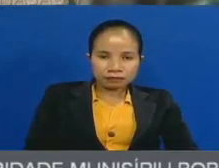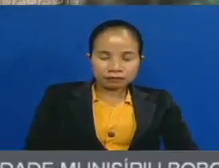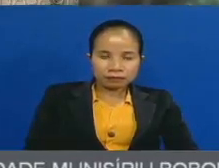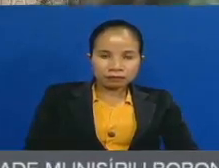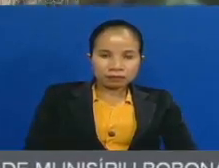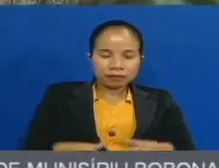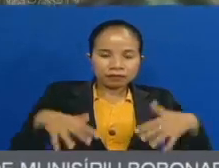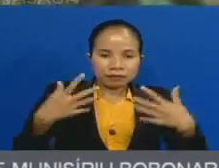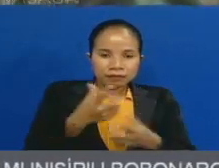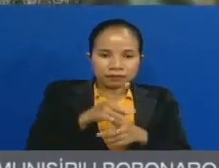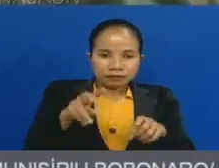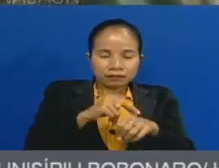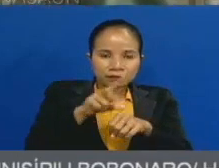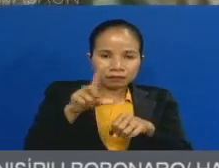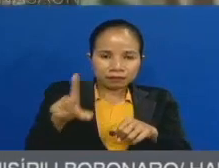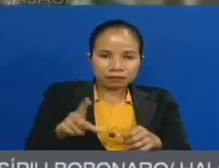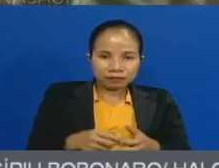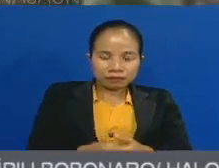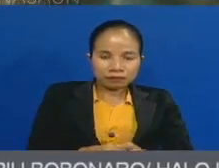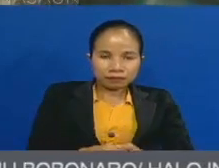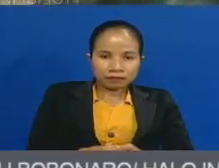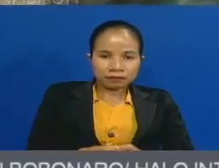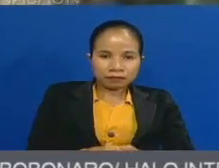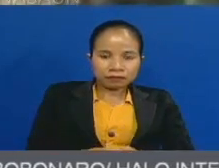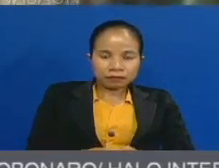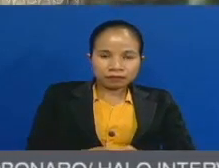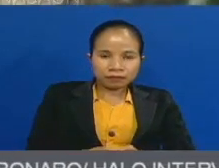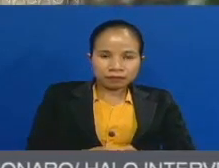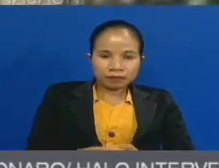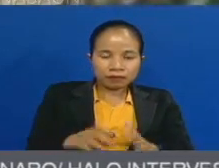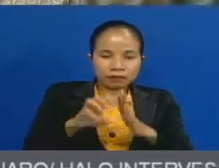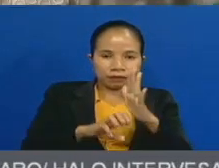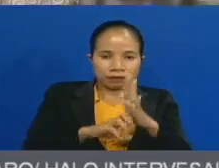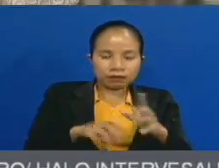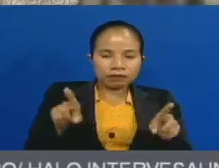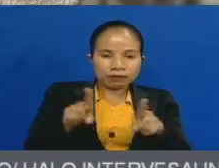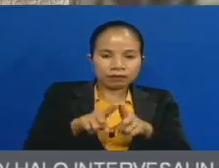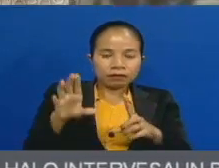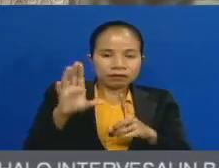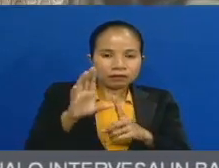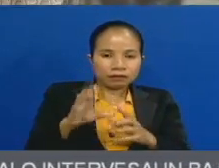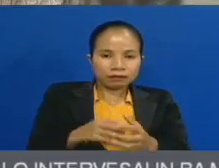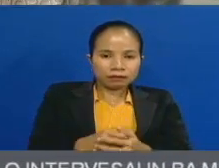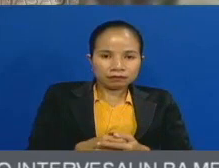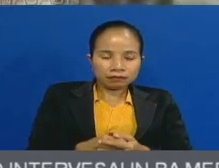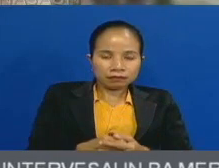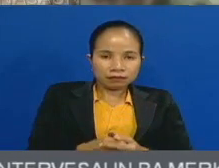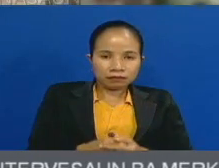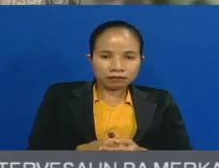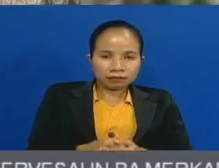Durante luta pela libertação nacional, Martir Né assumimos cargo no chefe Conselho Político Militar,